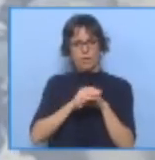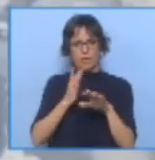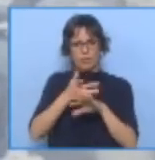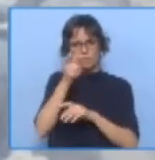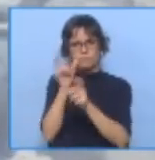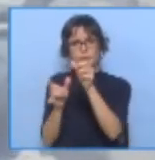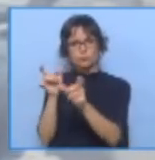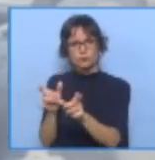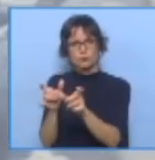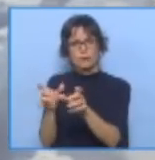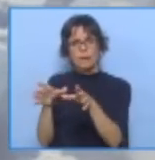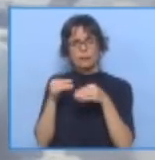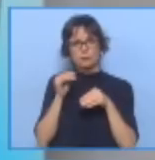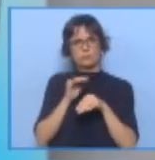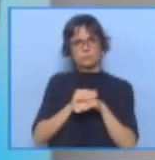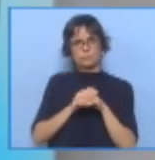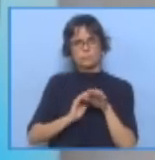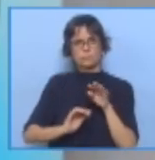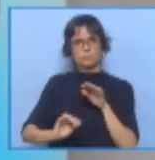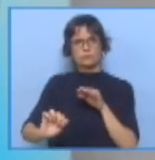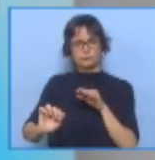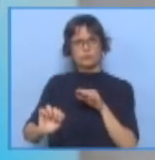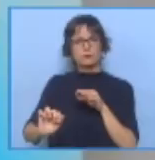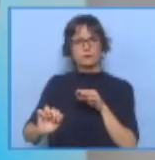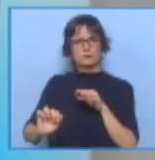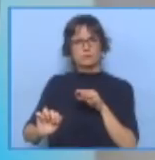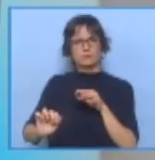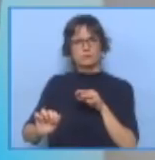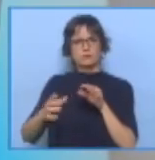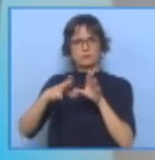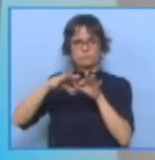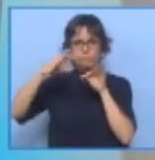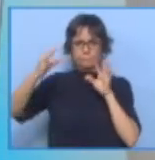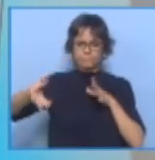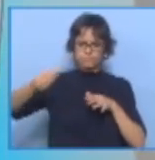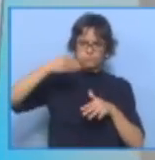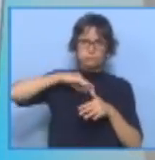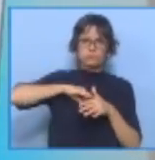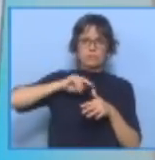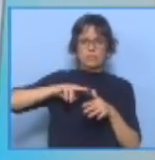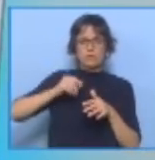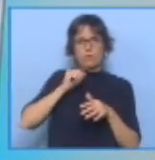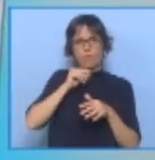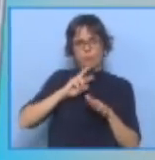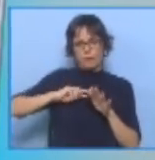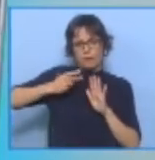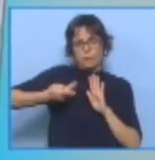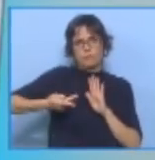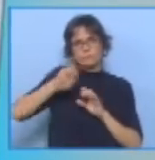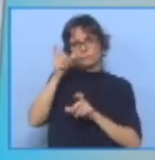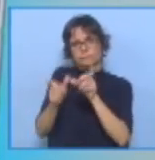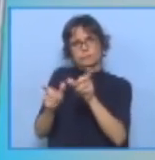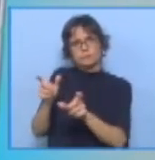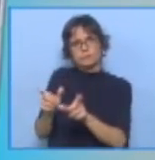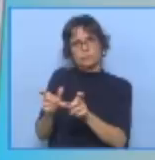aos Filipenses. E é a partir do assumir da encarnação que se renova a condição humana. Nós somos, e